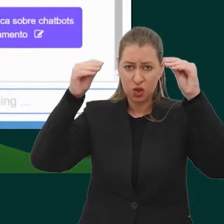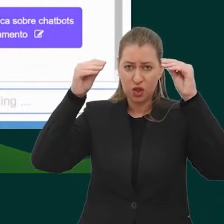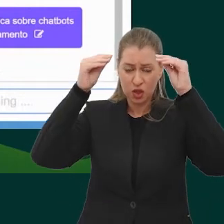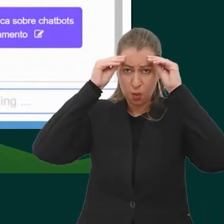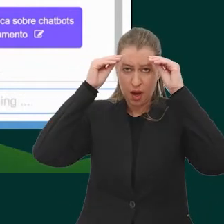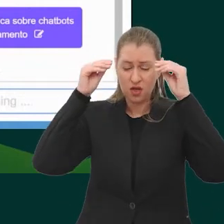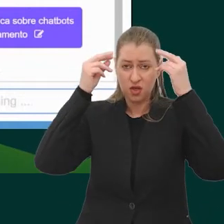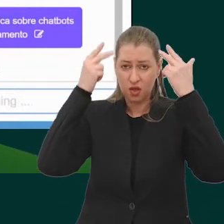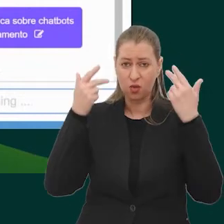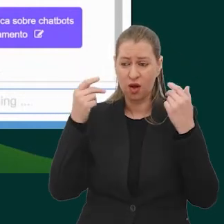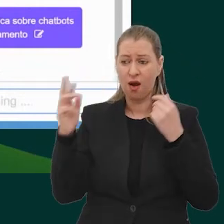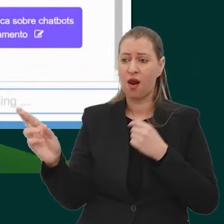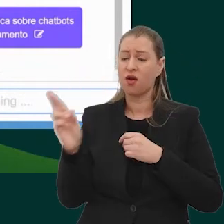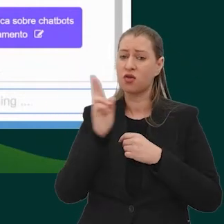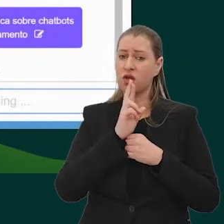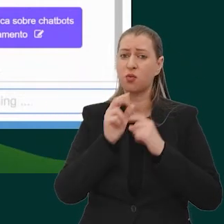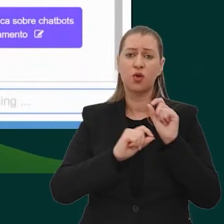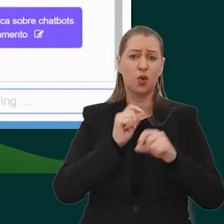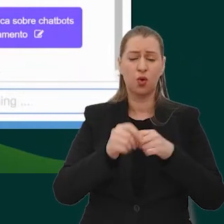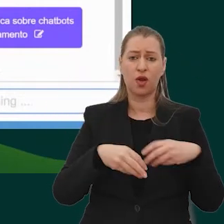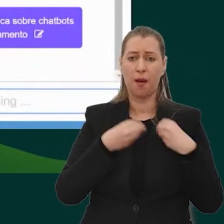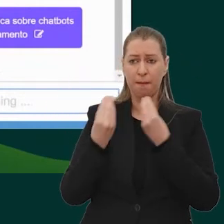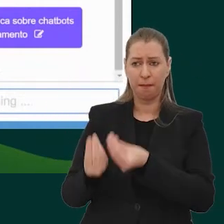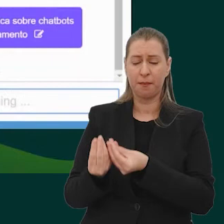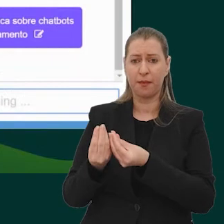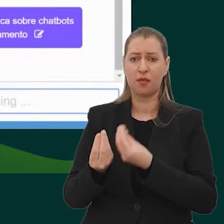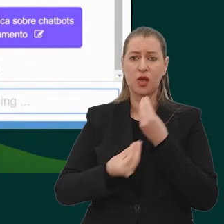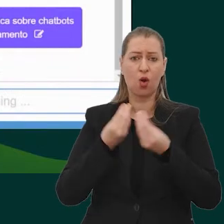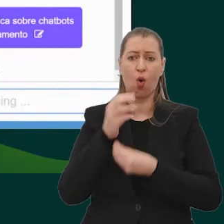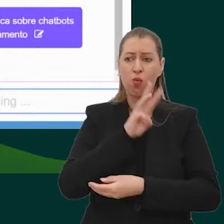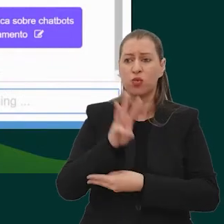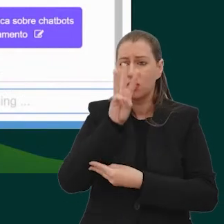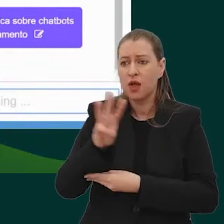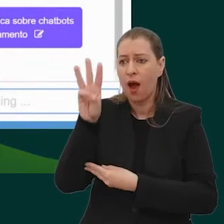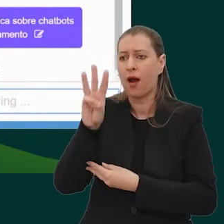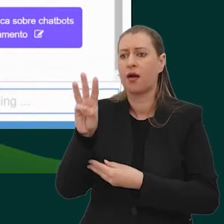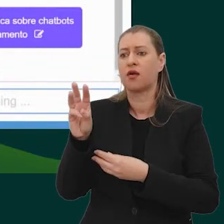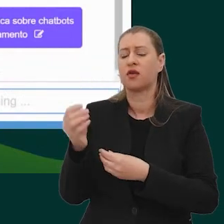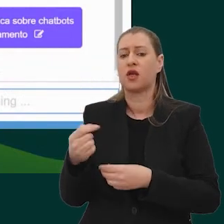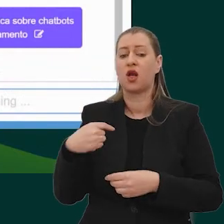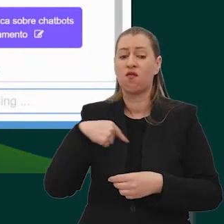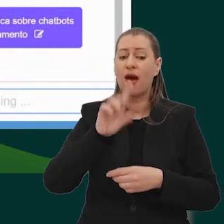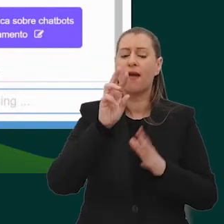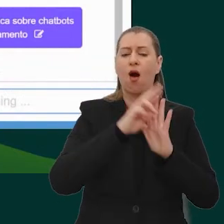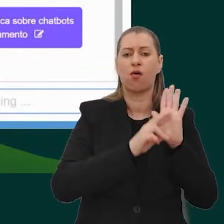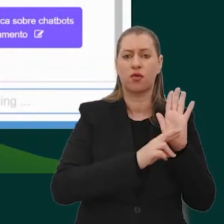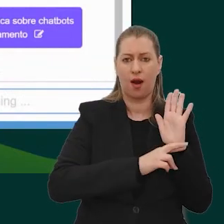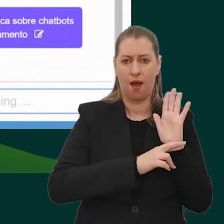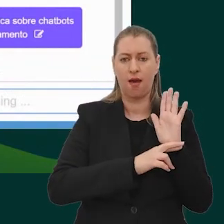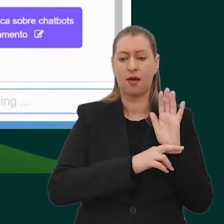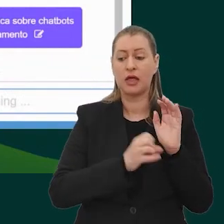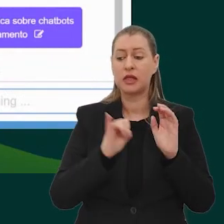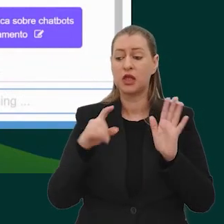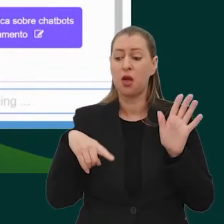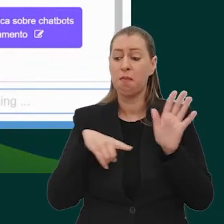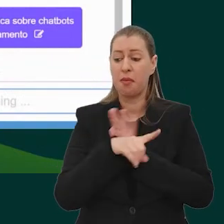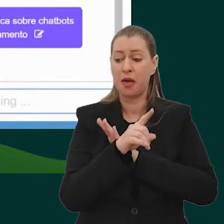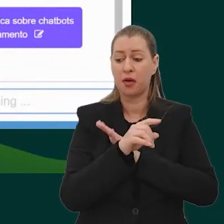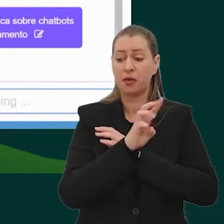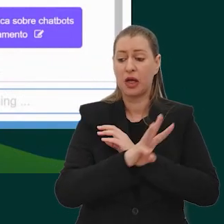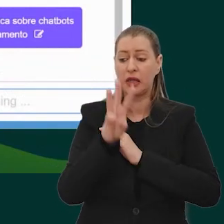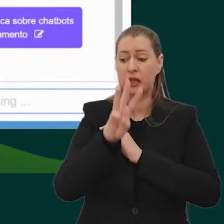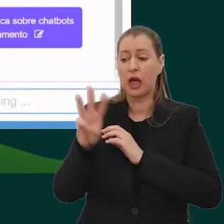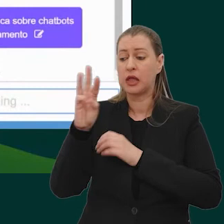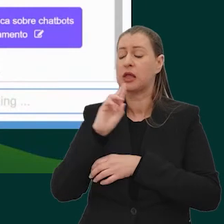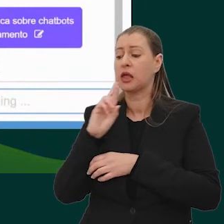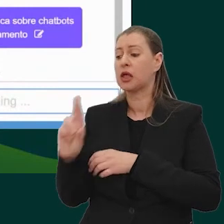então me manda alguns sites. Daí ele vai na outra regra que diz, quando ele perguntar sobre sites, eu